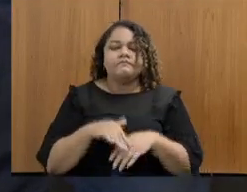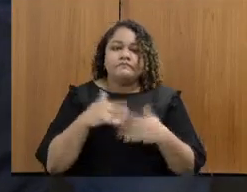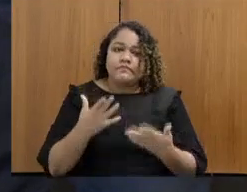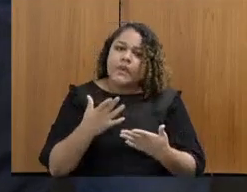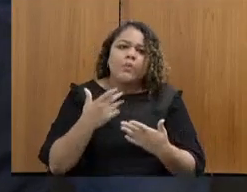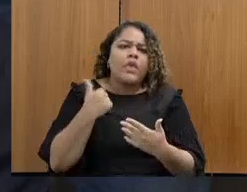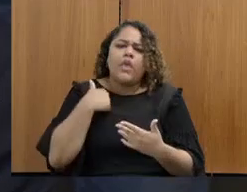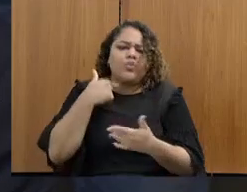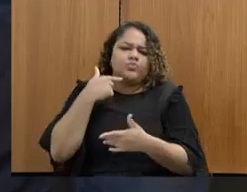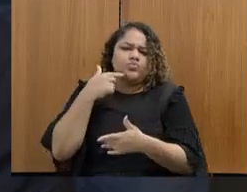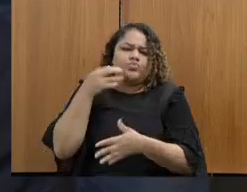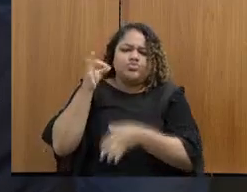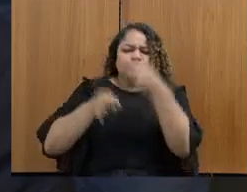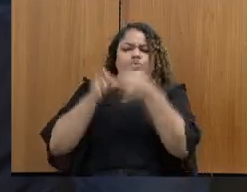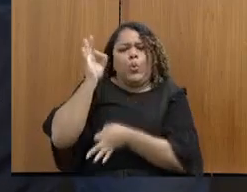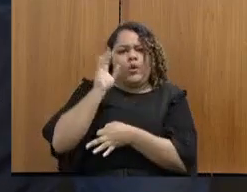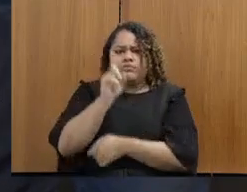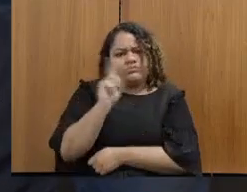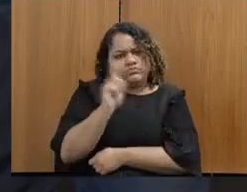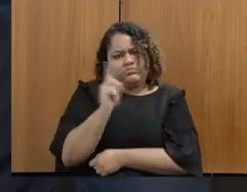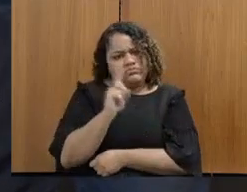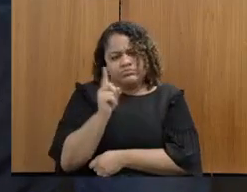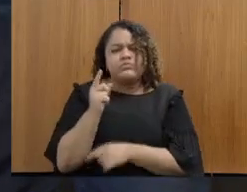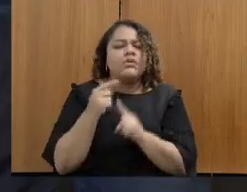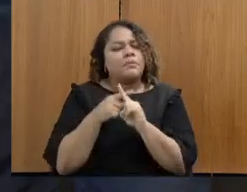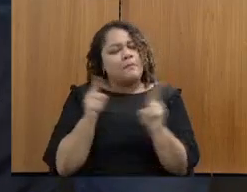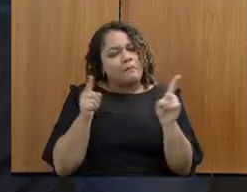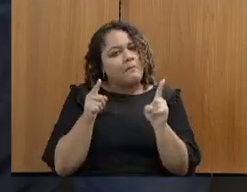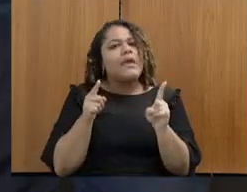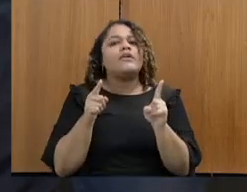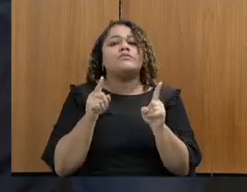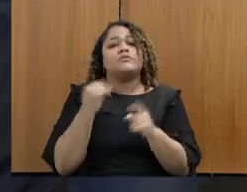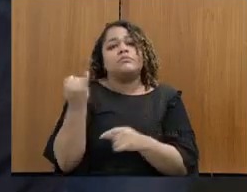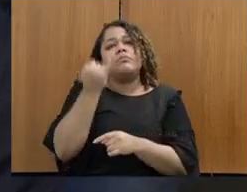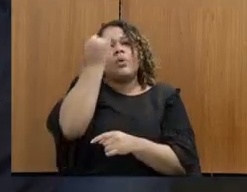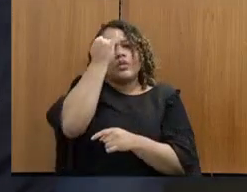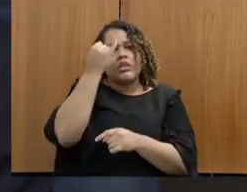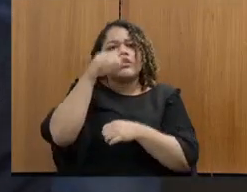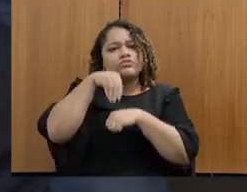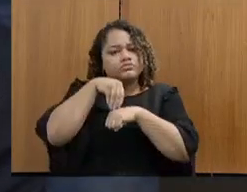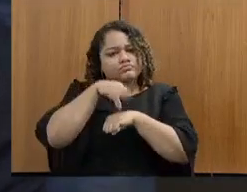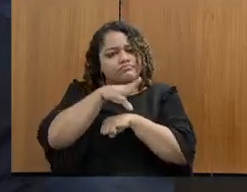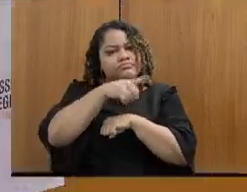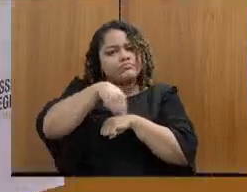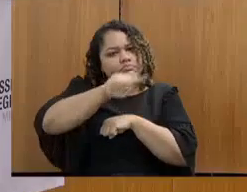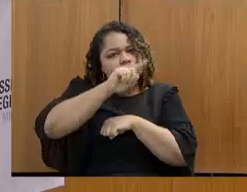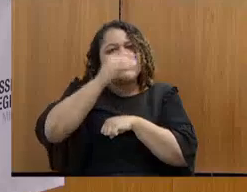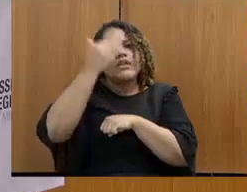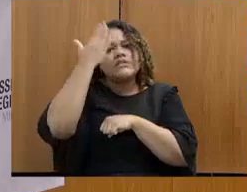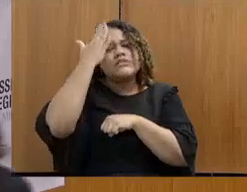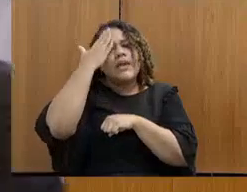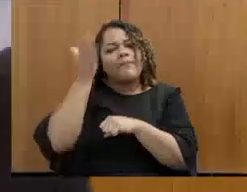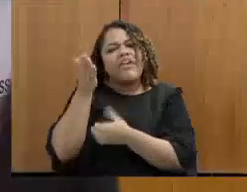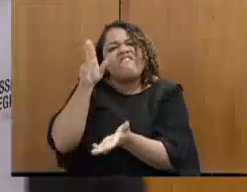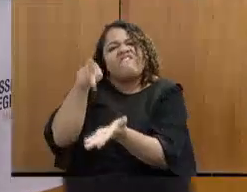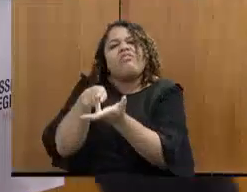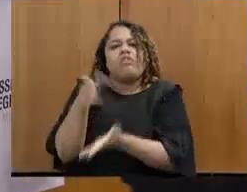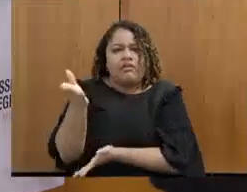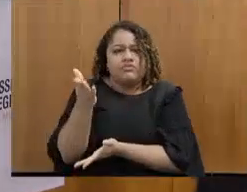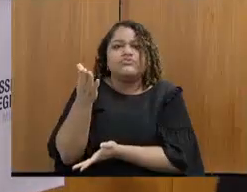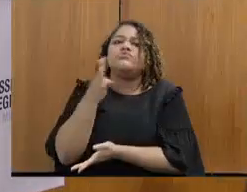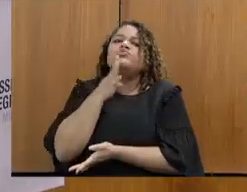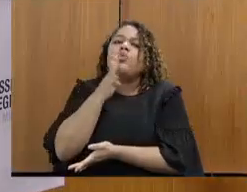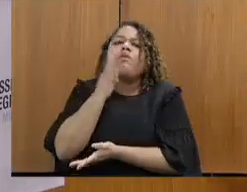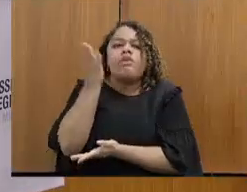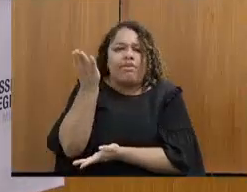mas é importante que a gente possa trazer aqui a luz da Verdade Aquilo que a gente tem o conhecimento